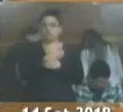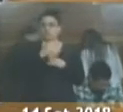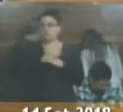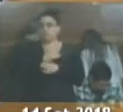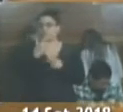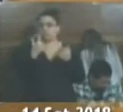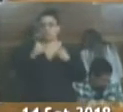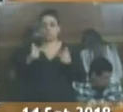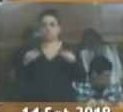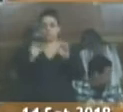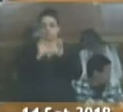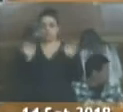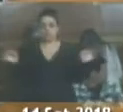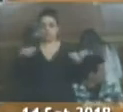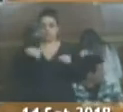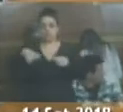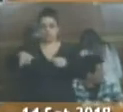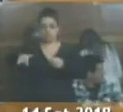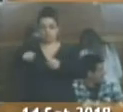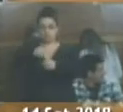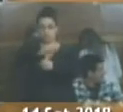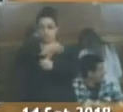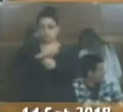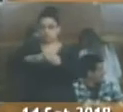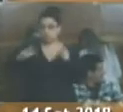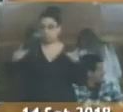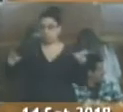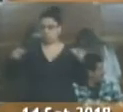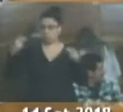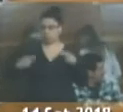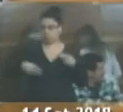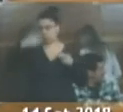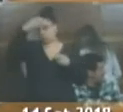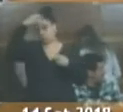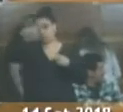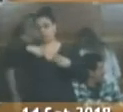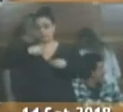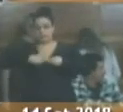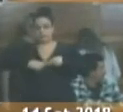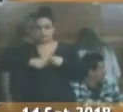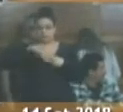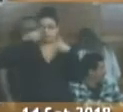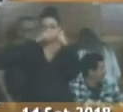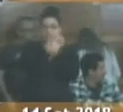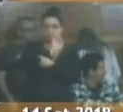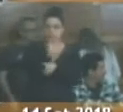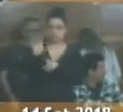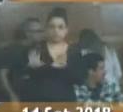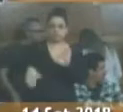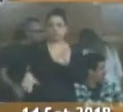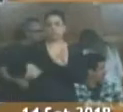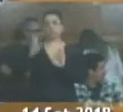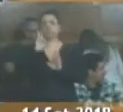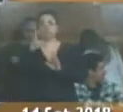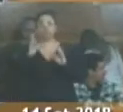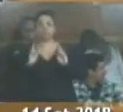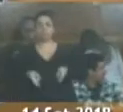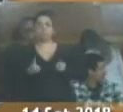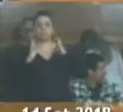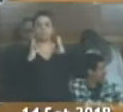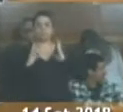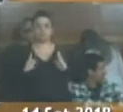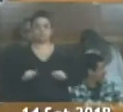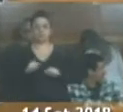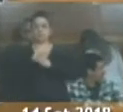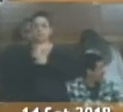tem a complexidade de ter uma ilha como a Ilha Grande, os desafios que ela apresenta em cada praia, no sentido de mantê-las limpas, de